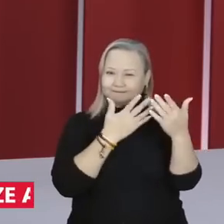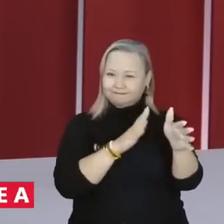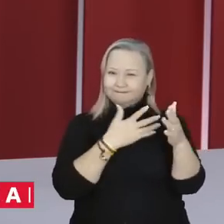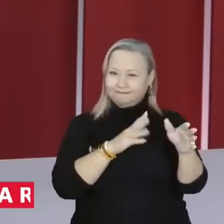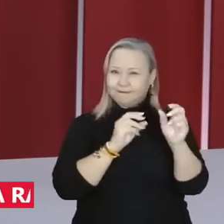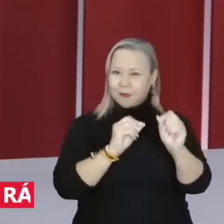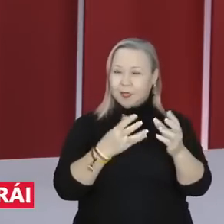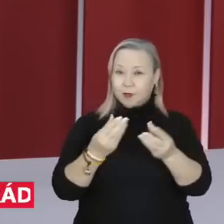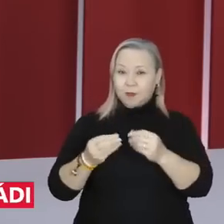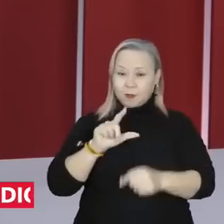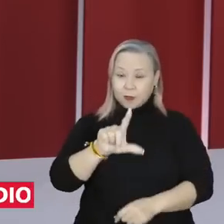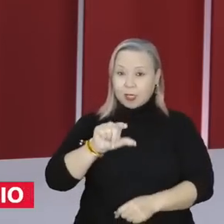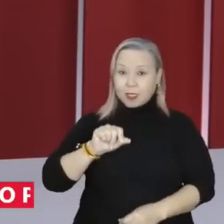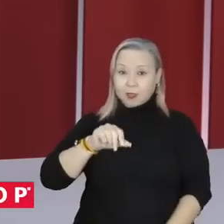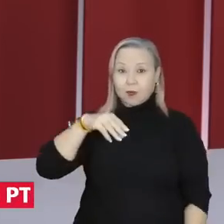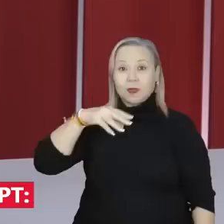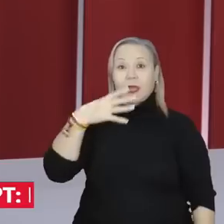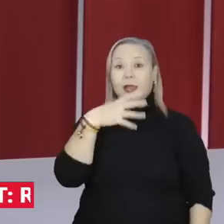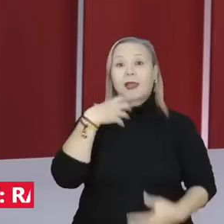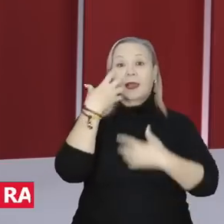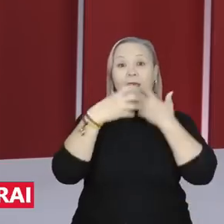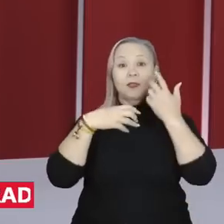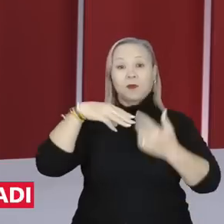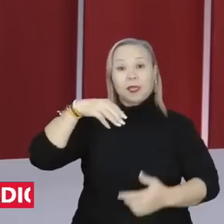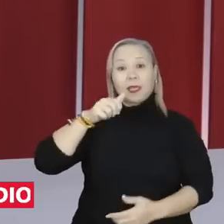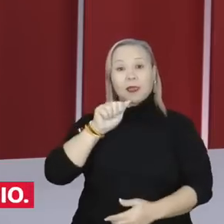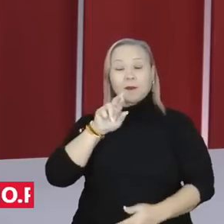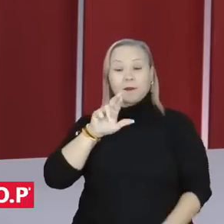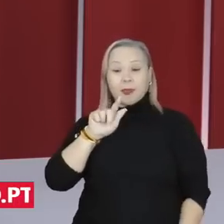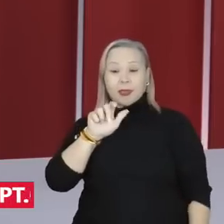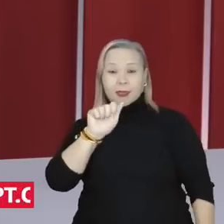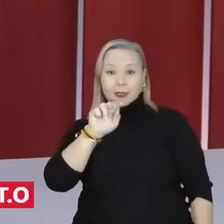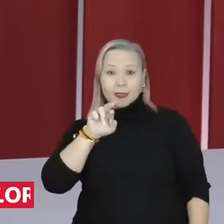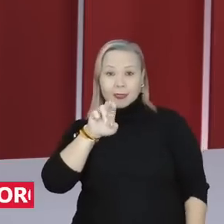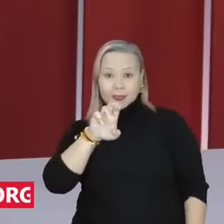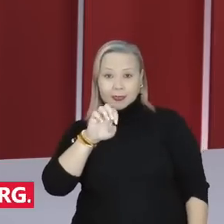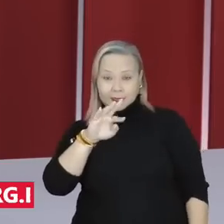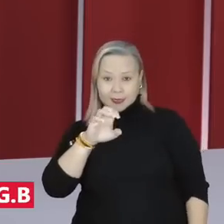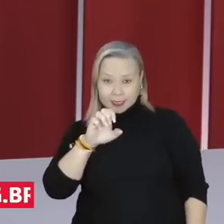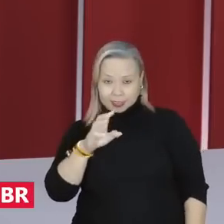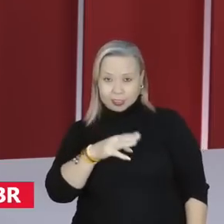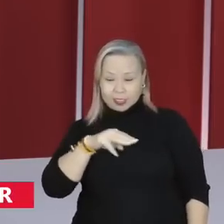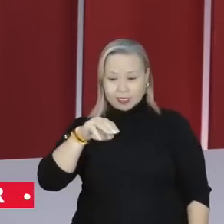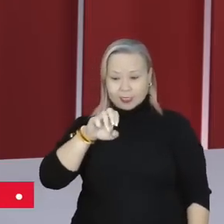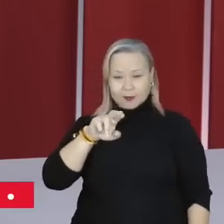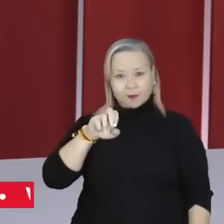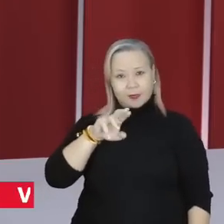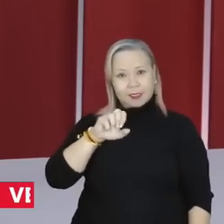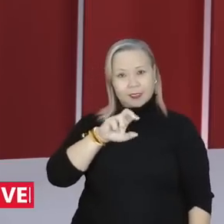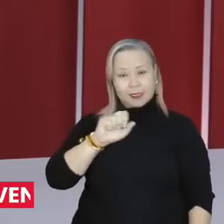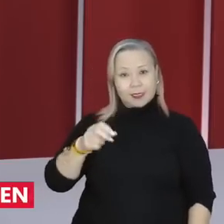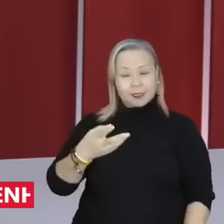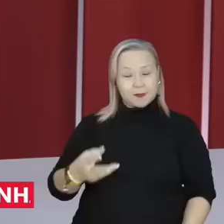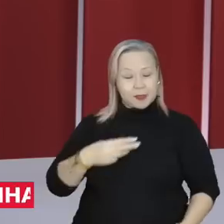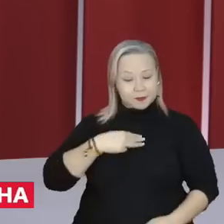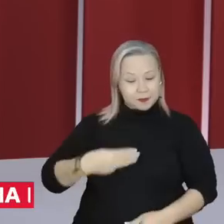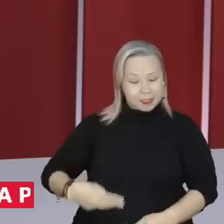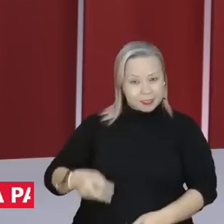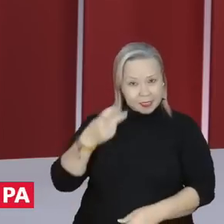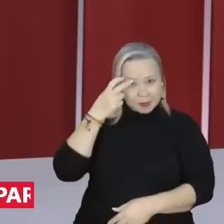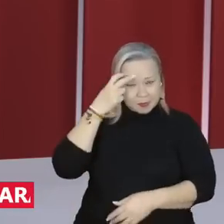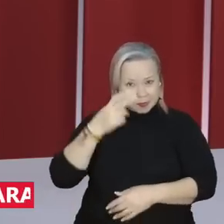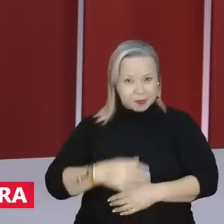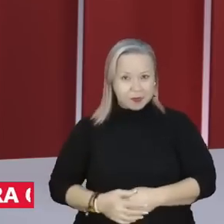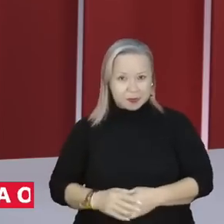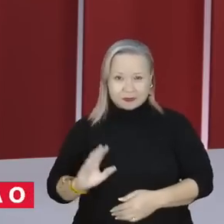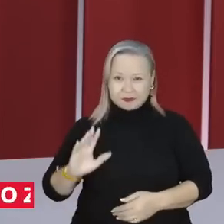a escolha da Margarete Menezes para ministra da Cultura. Olha aí, golaço, né, do Lula nessa decisão.